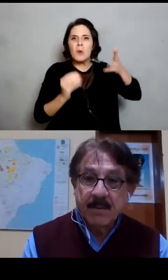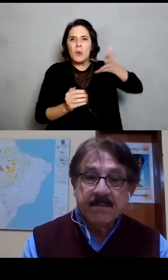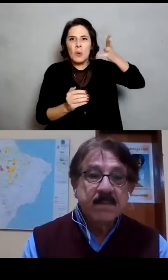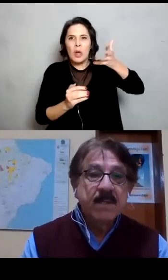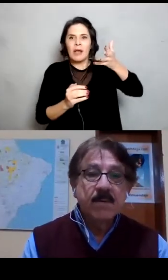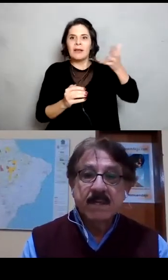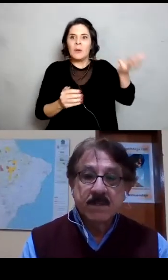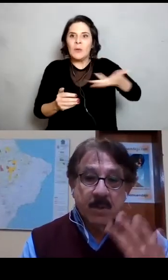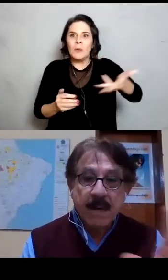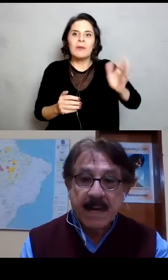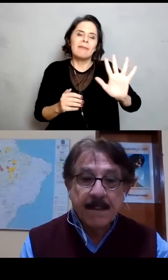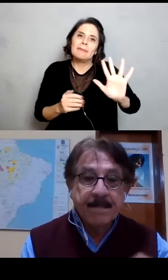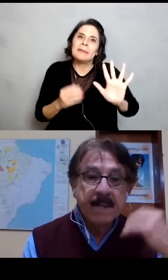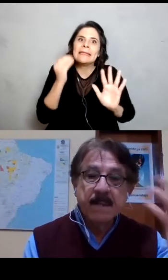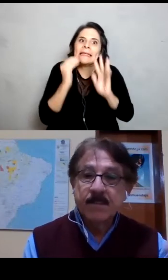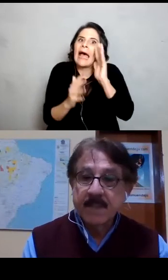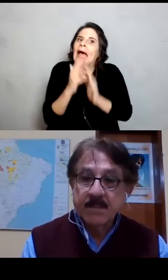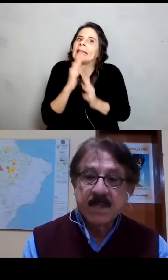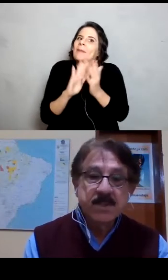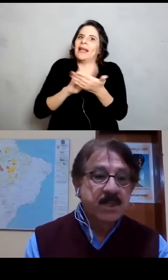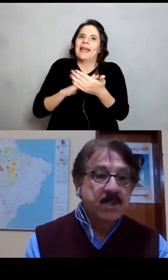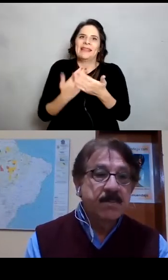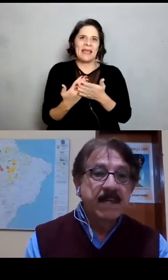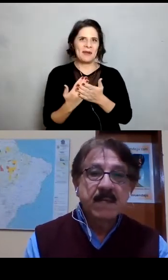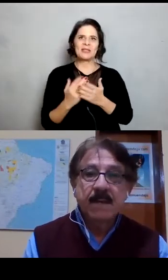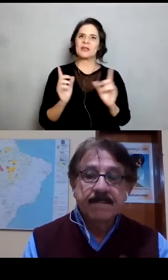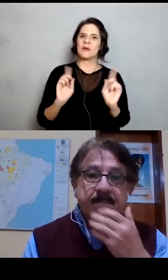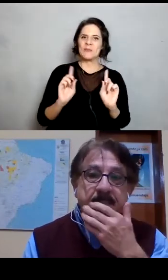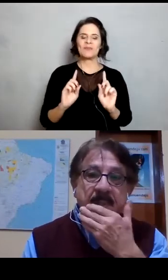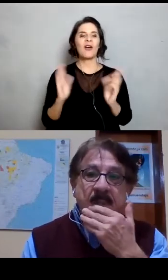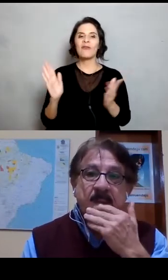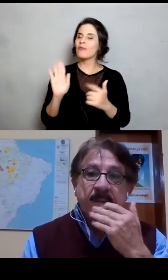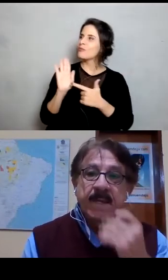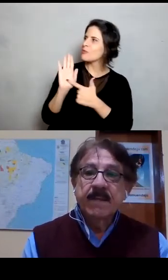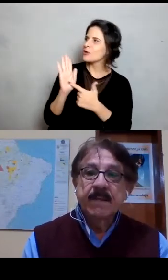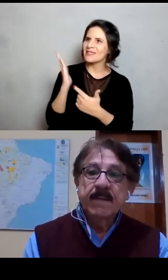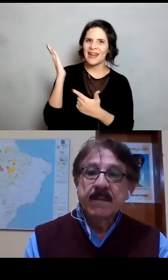tá bom? Então, essa é só uma capa, podemos ir adiante, Marina.